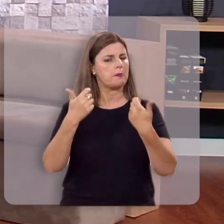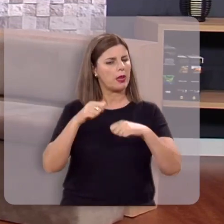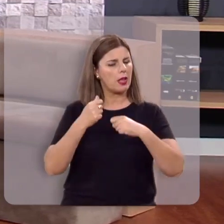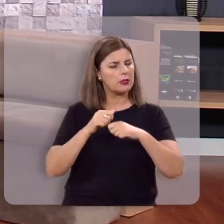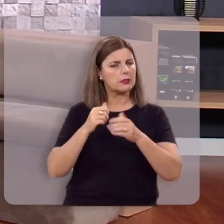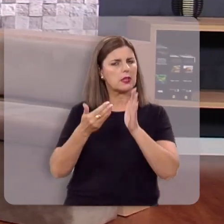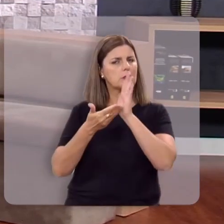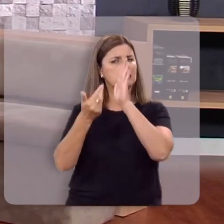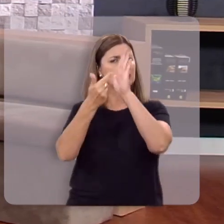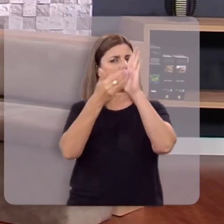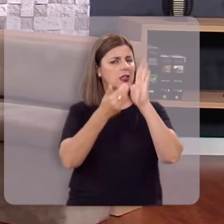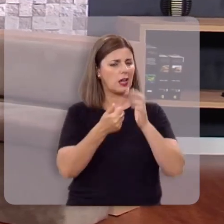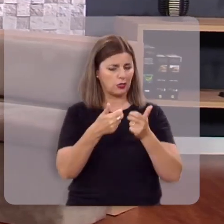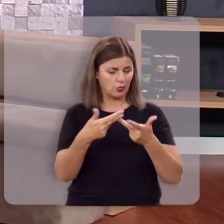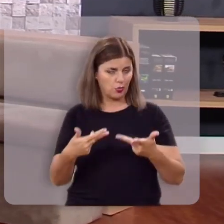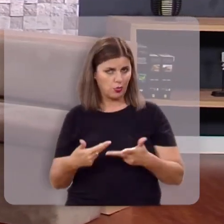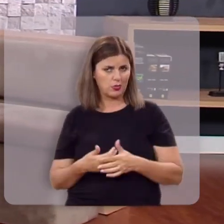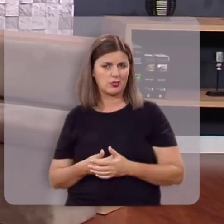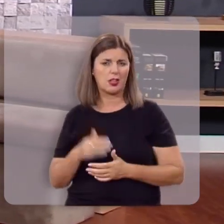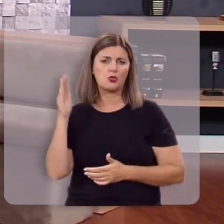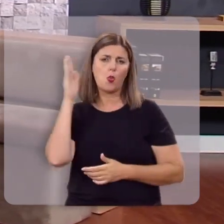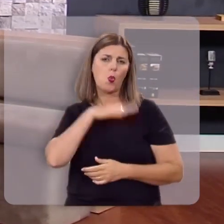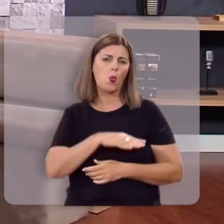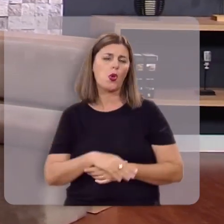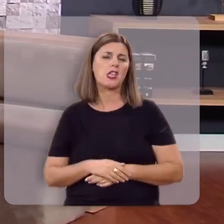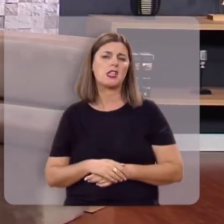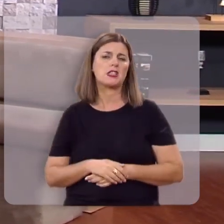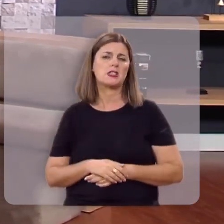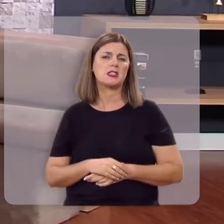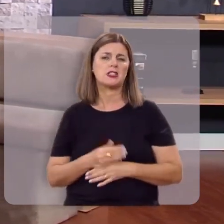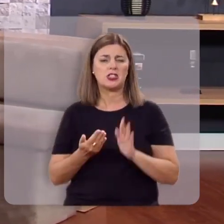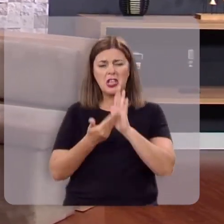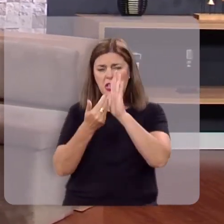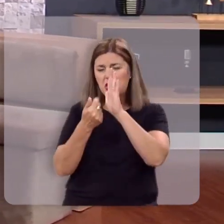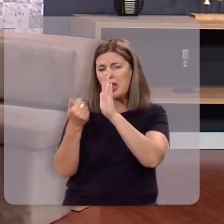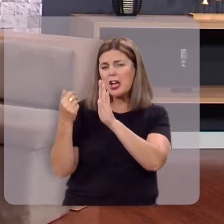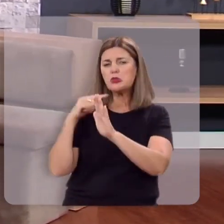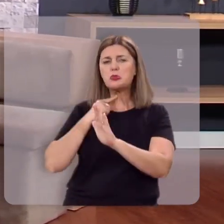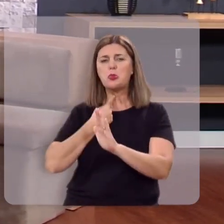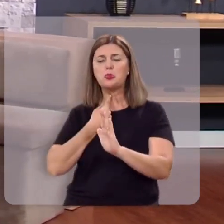Precisamos espanar os ácaros, a fuligem, a poeira,